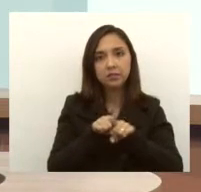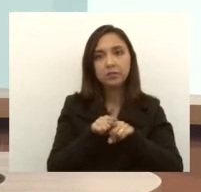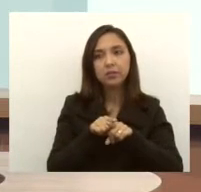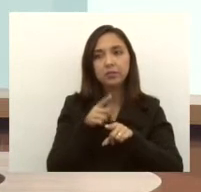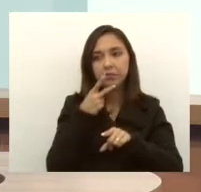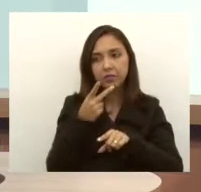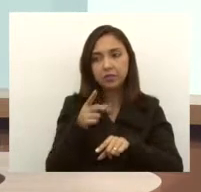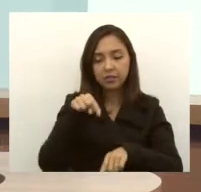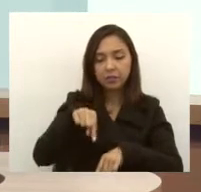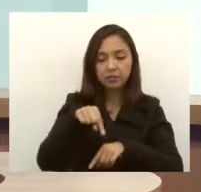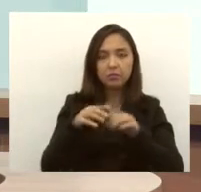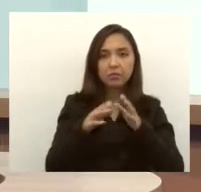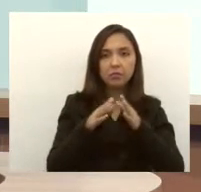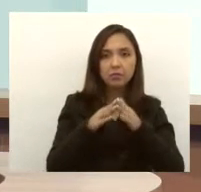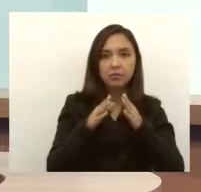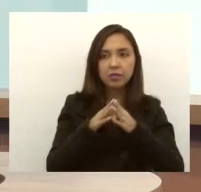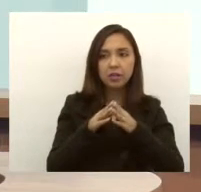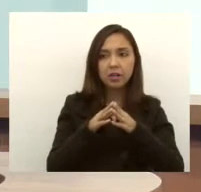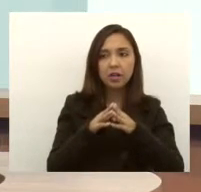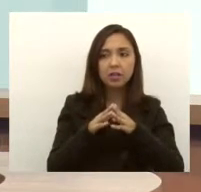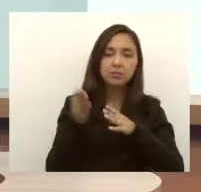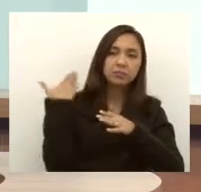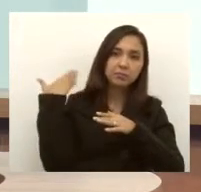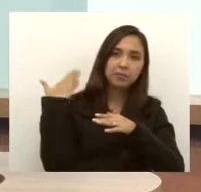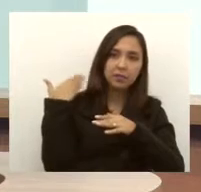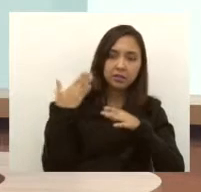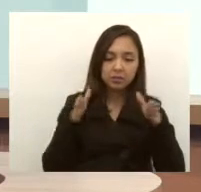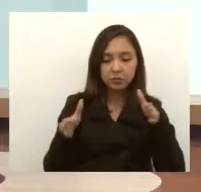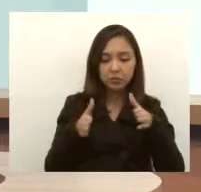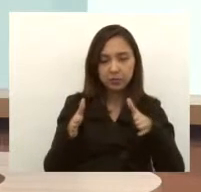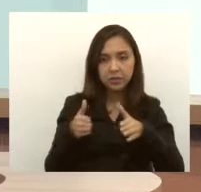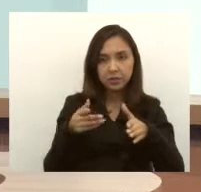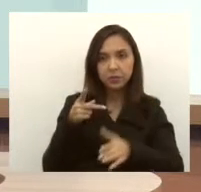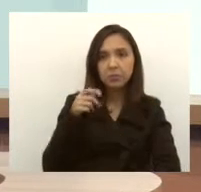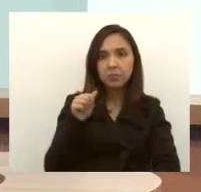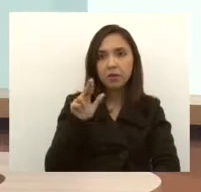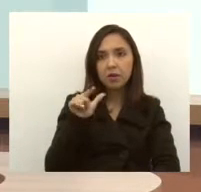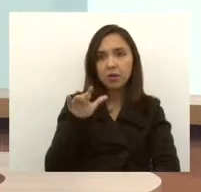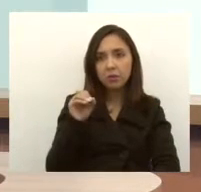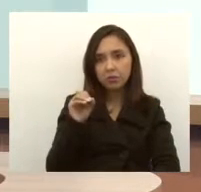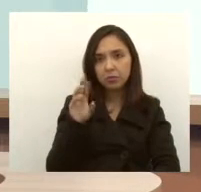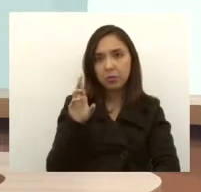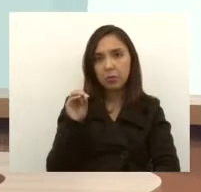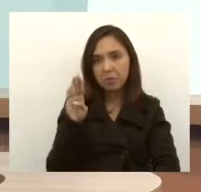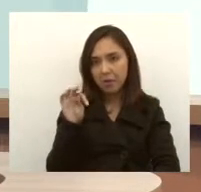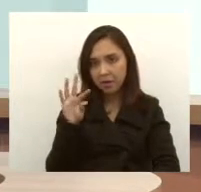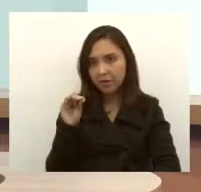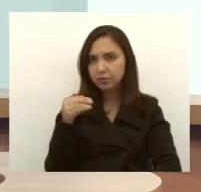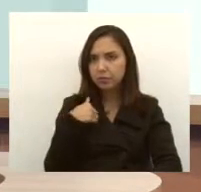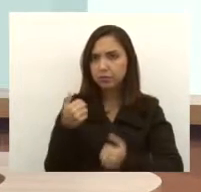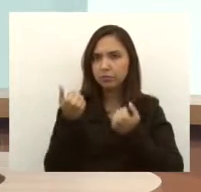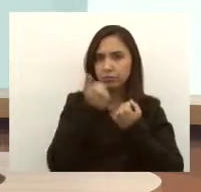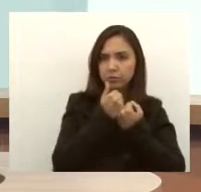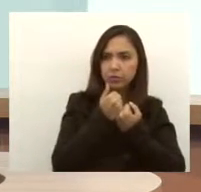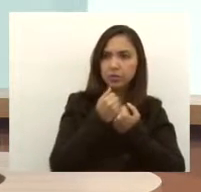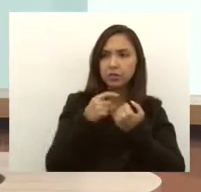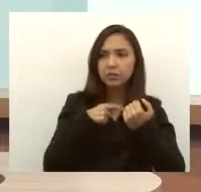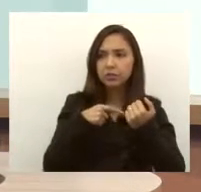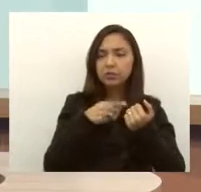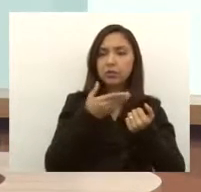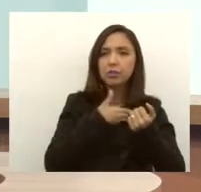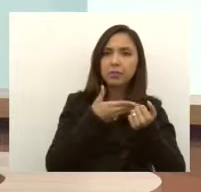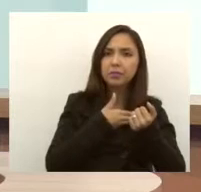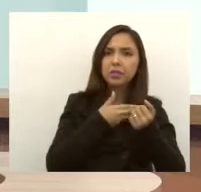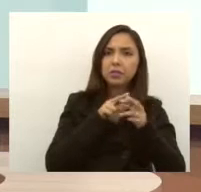que eu estive nessa casa assessorando o vereador Paulo Roberto em um período. E nesse período a gente tinha uns amigos aqui, o